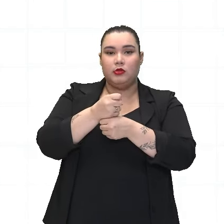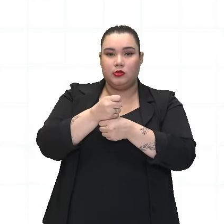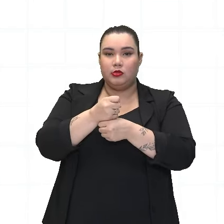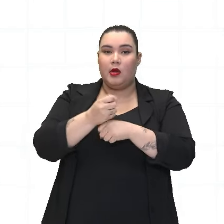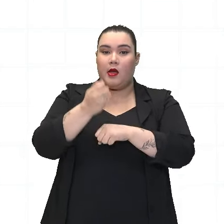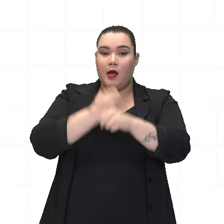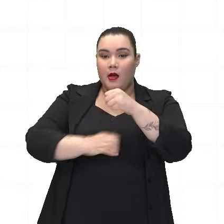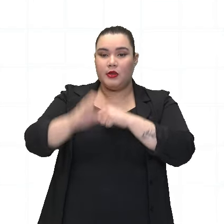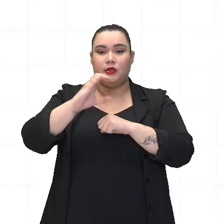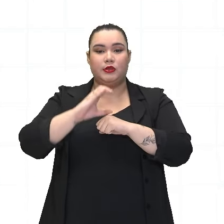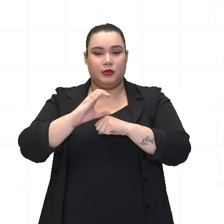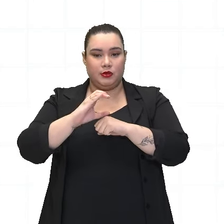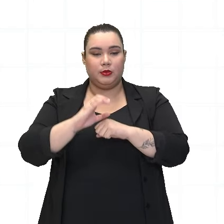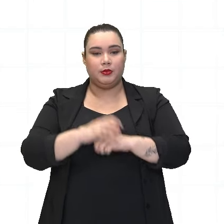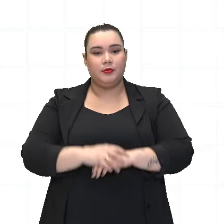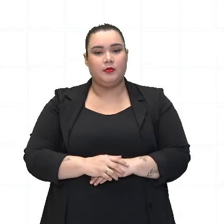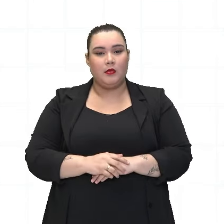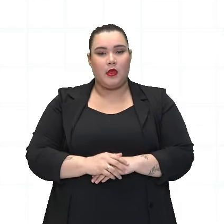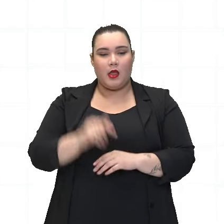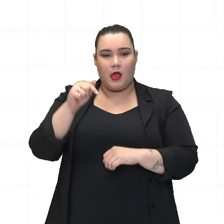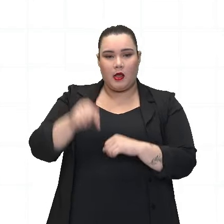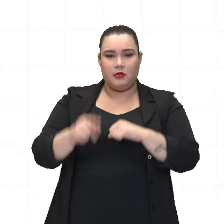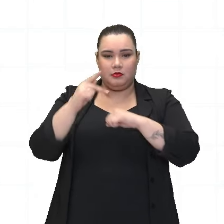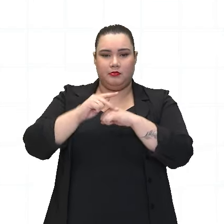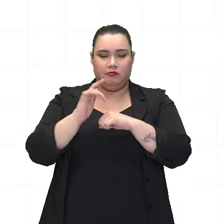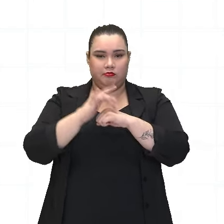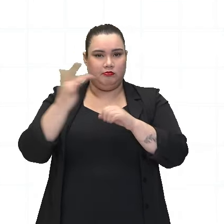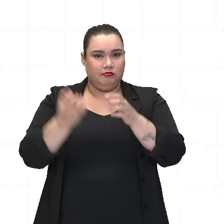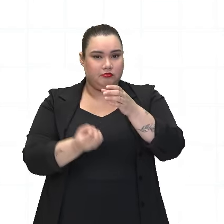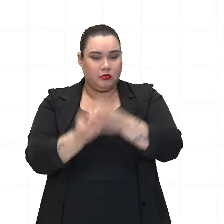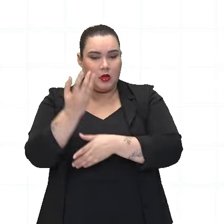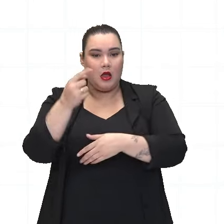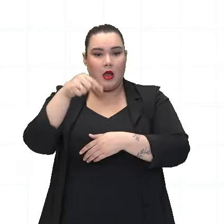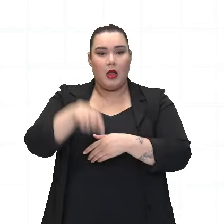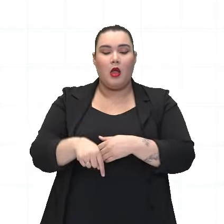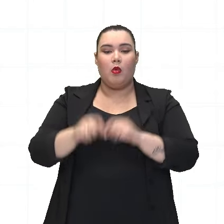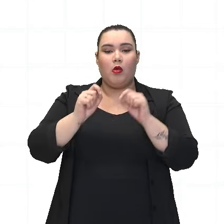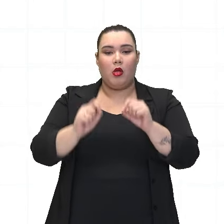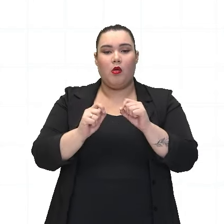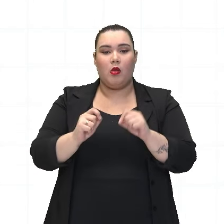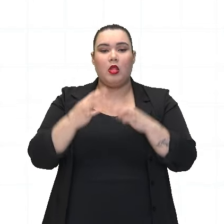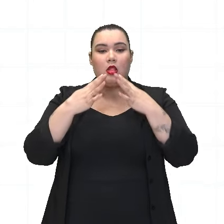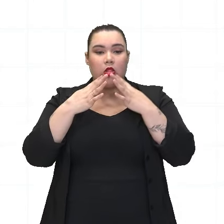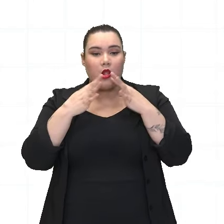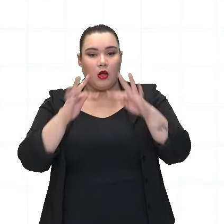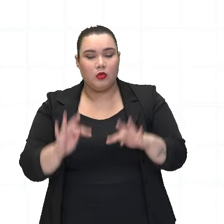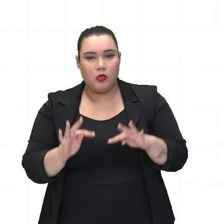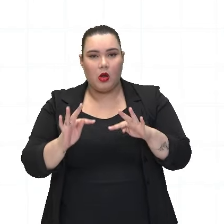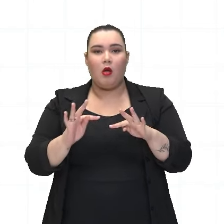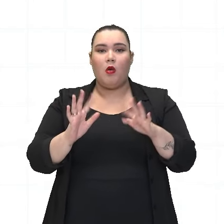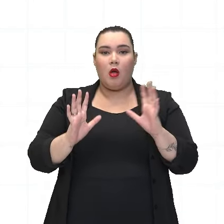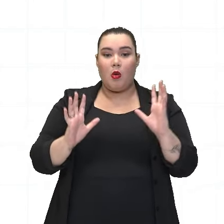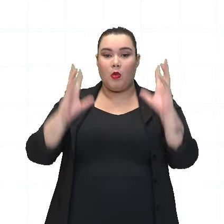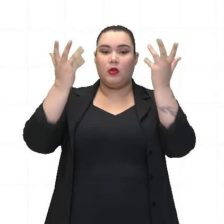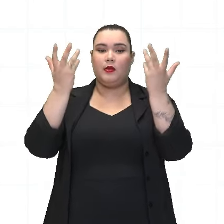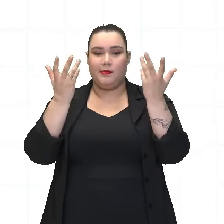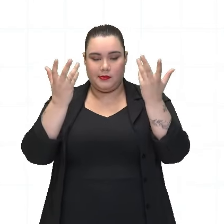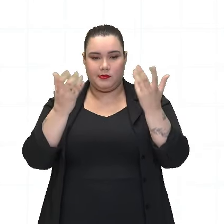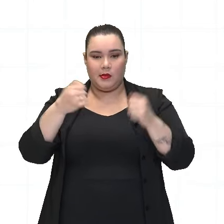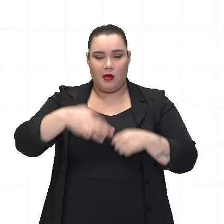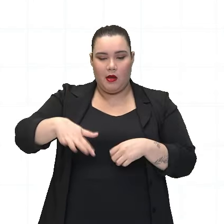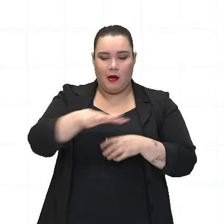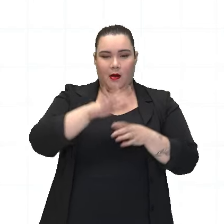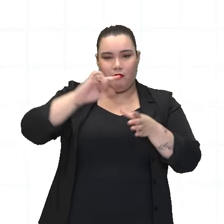O surgimento de um diamante é o resultado final de um fenômeno natural que acontece em